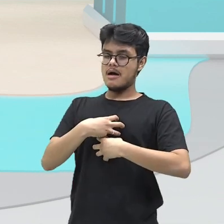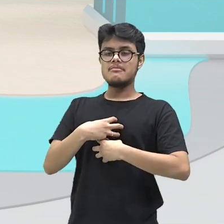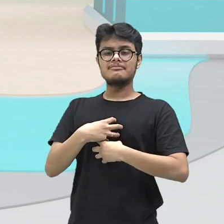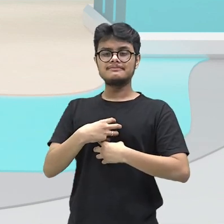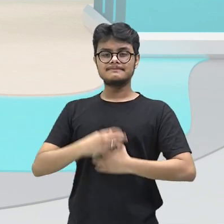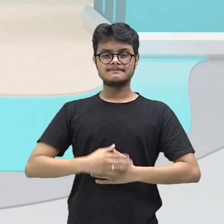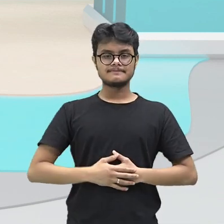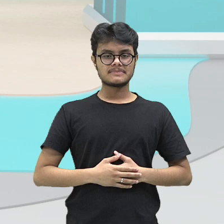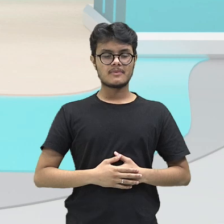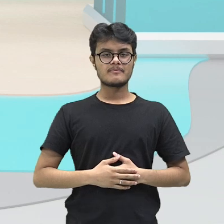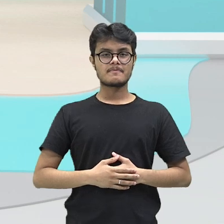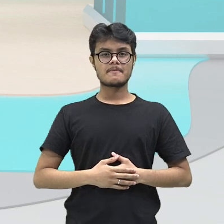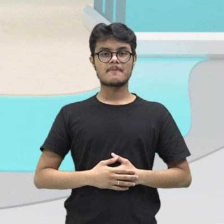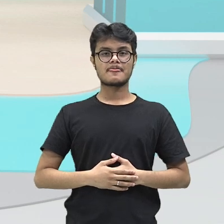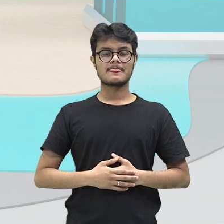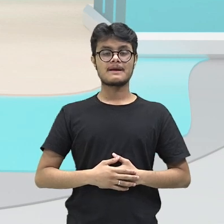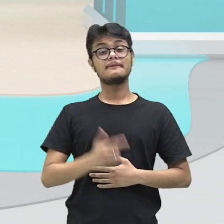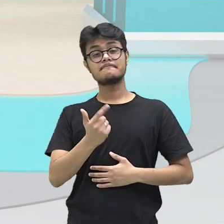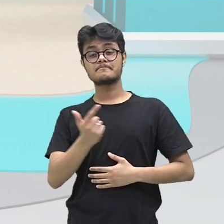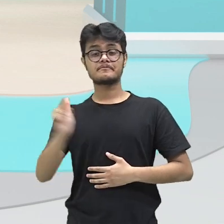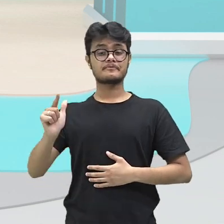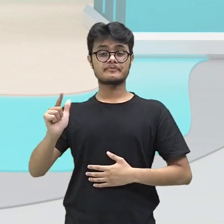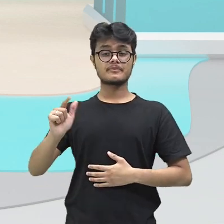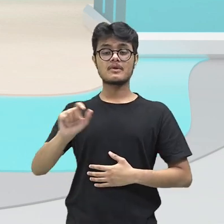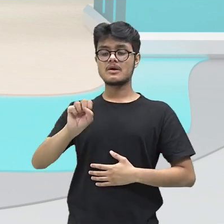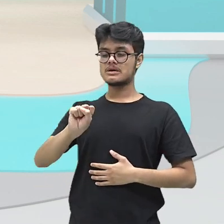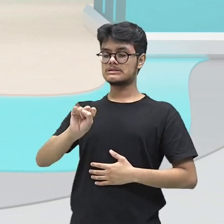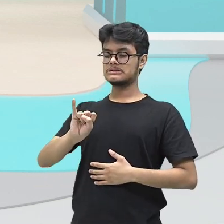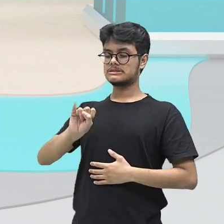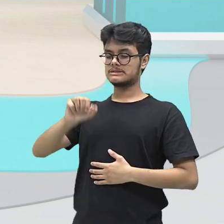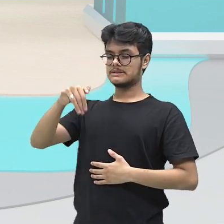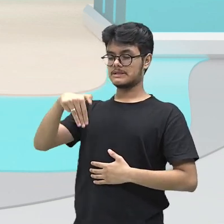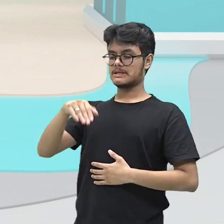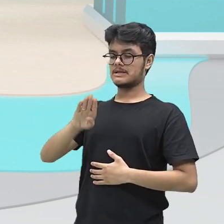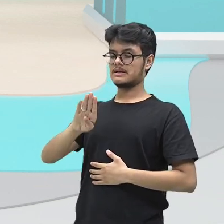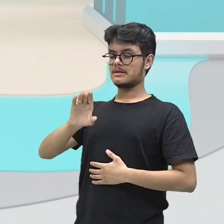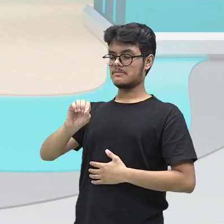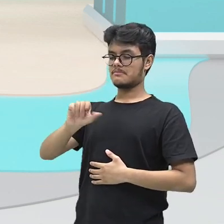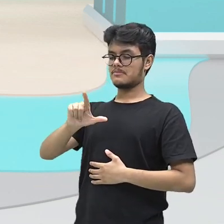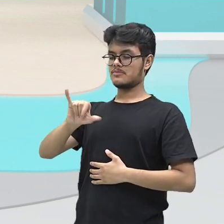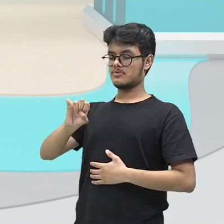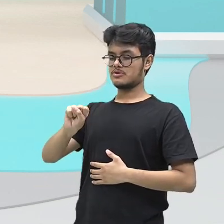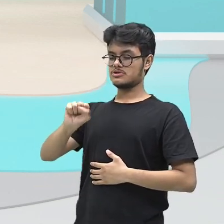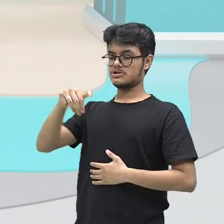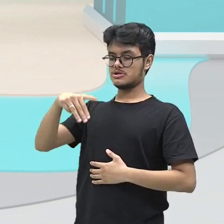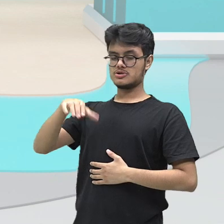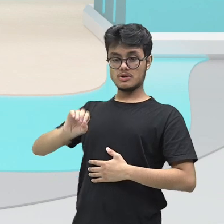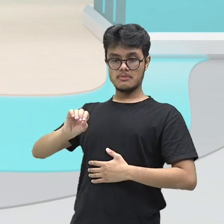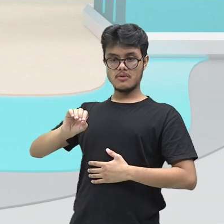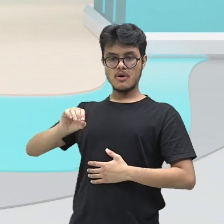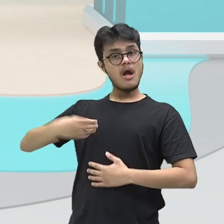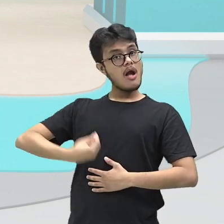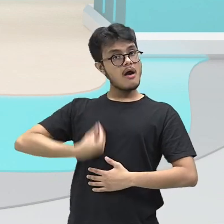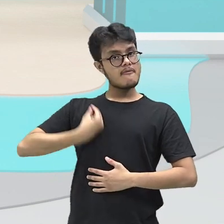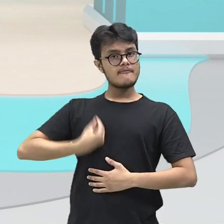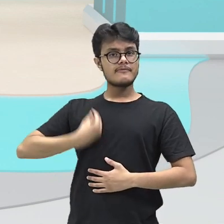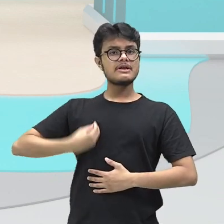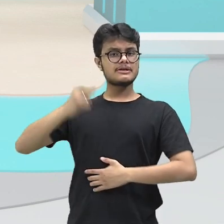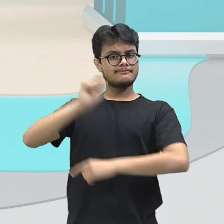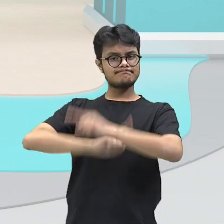viu também outro momento que foi o simbolismo, porque a arte simbolista ela busca transcender a realidade por meio